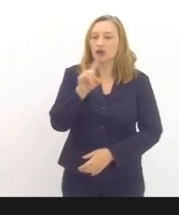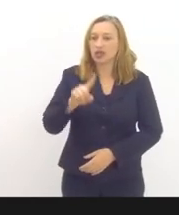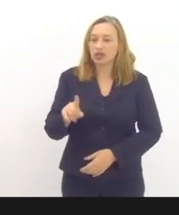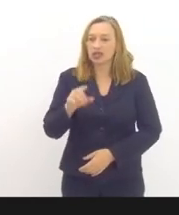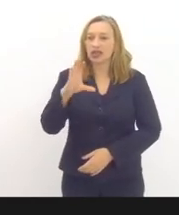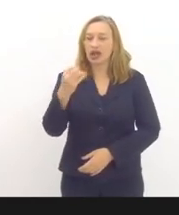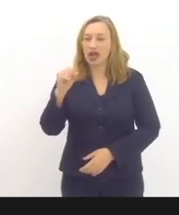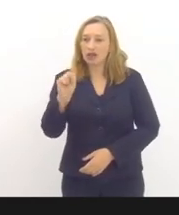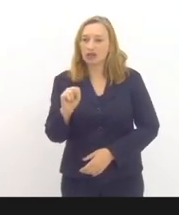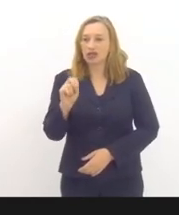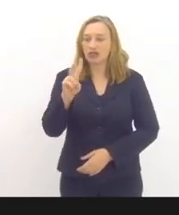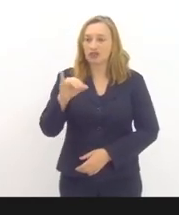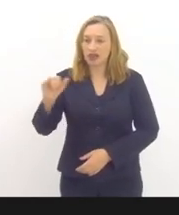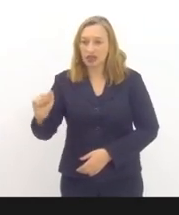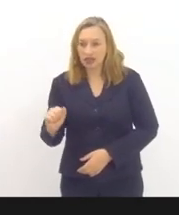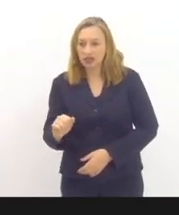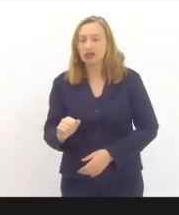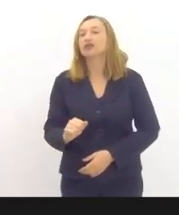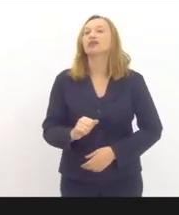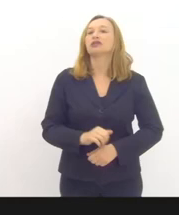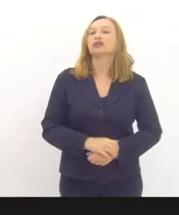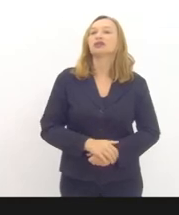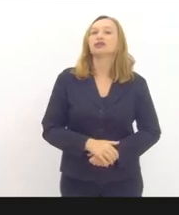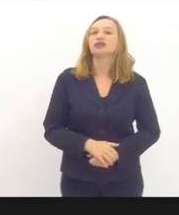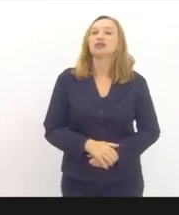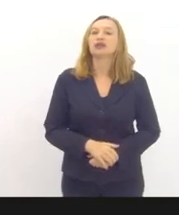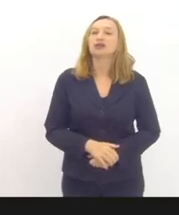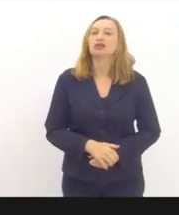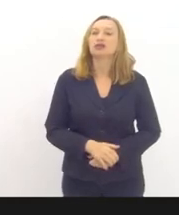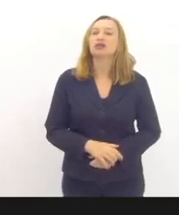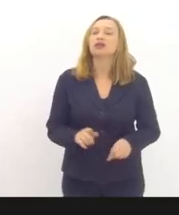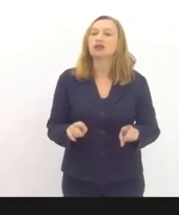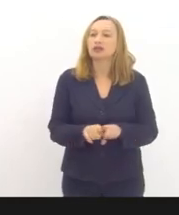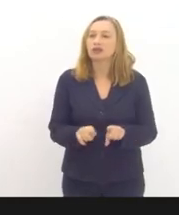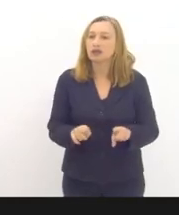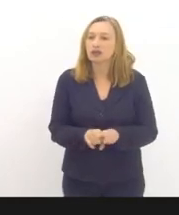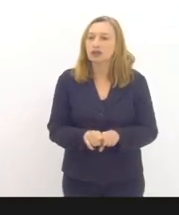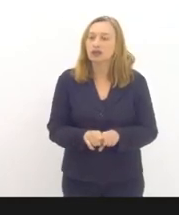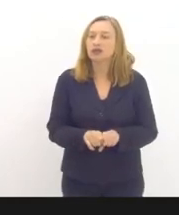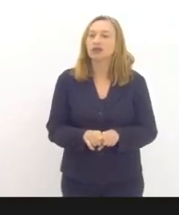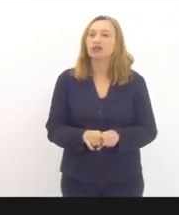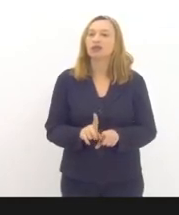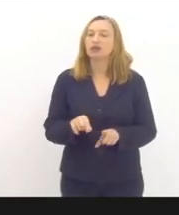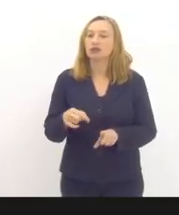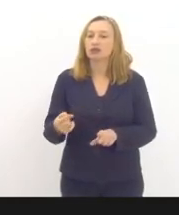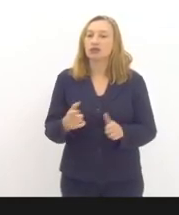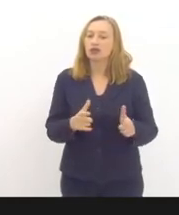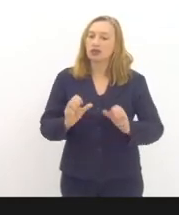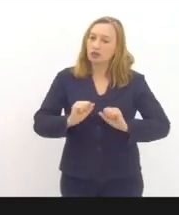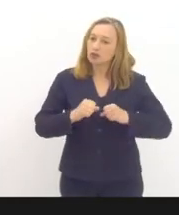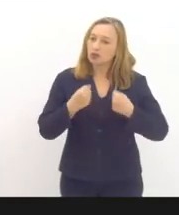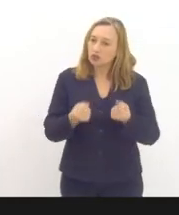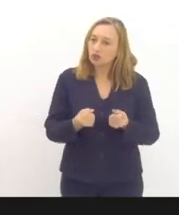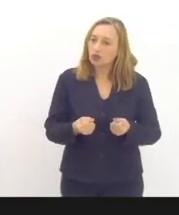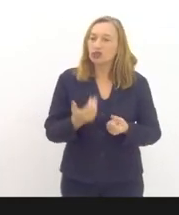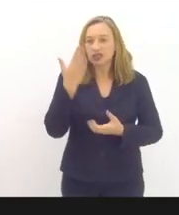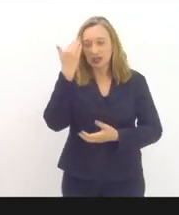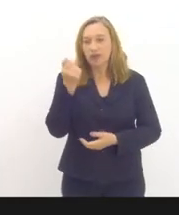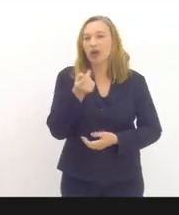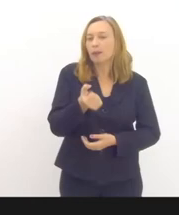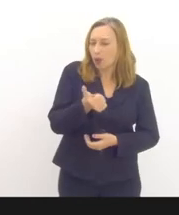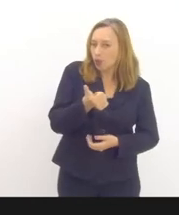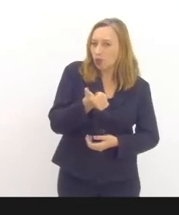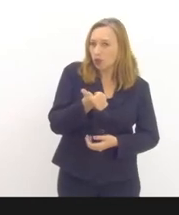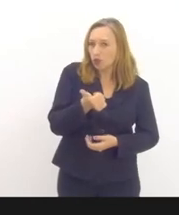que é professor, compositor Luiz Carlos da Vila, e também o Liceu de Humanidades. A gente sabe e entende que isso ainda é pouco